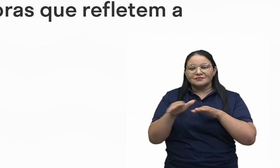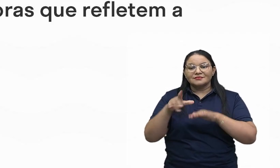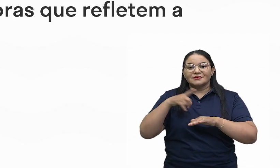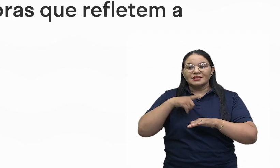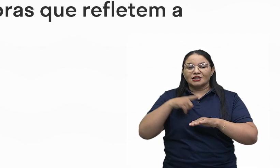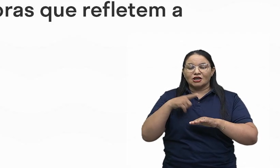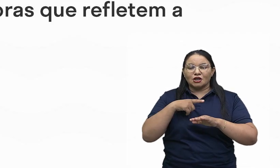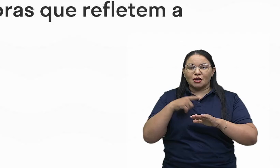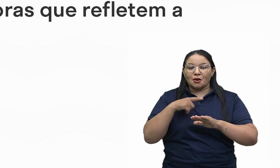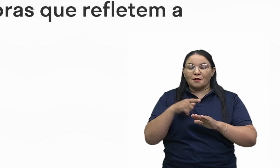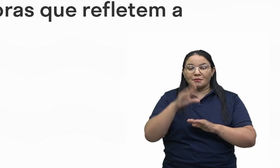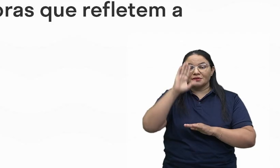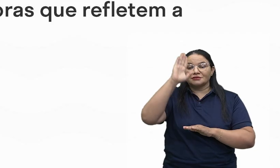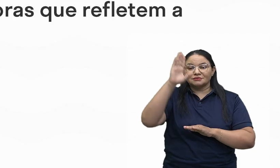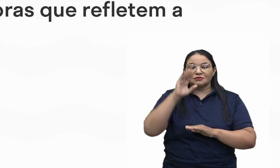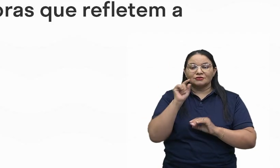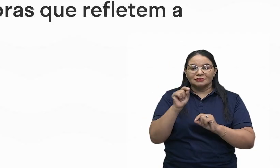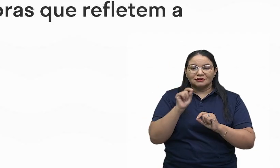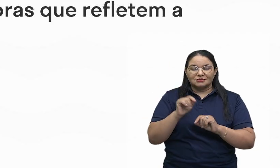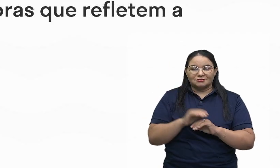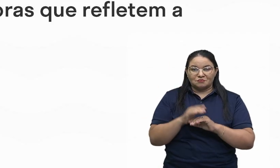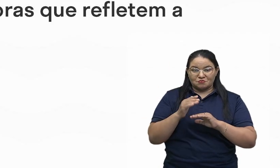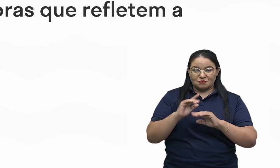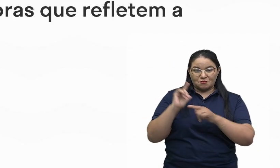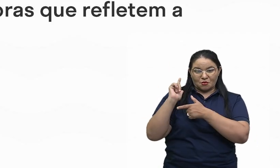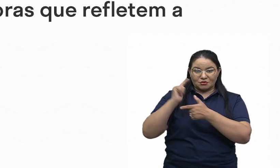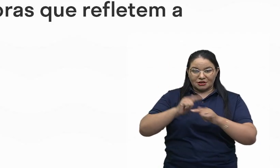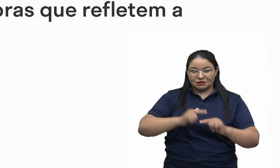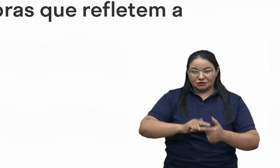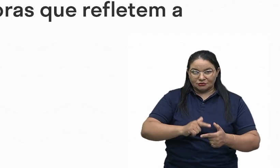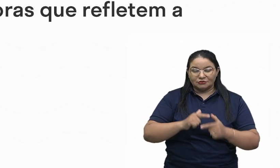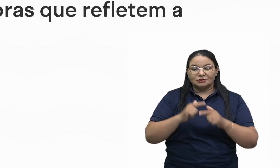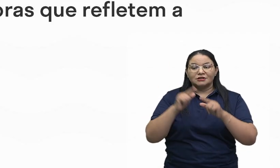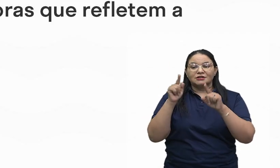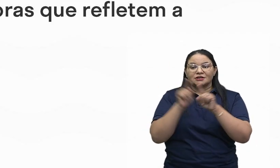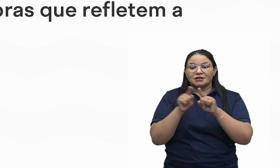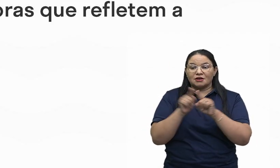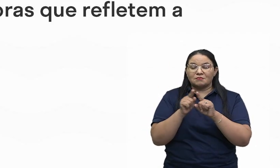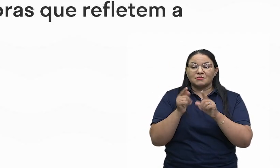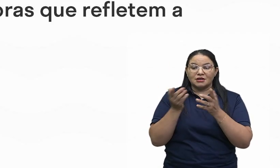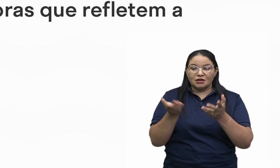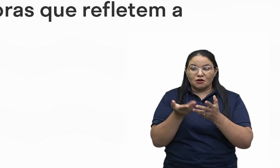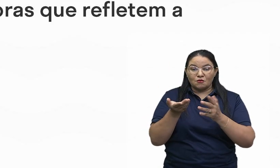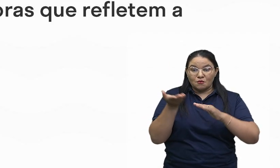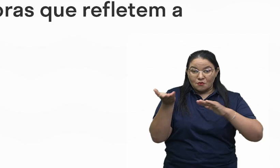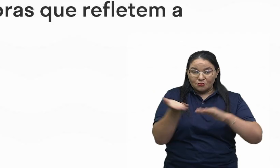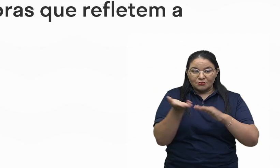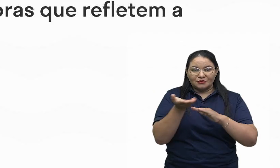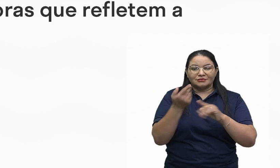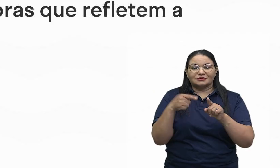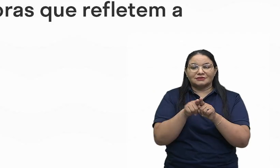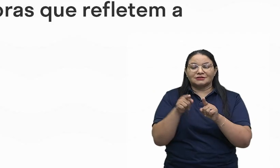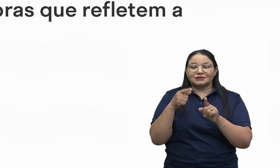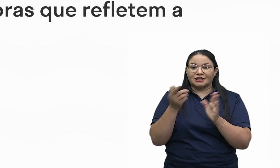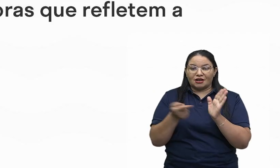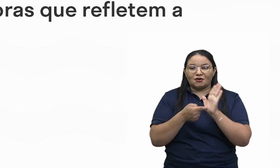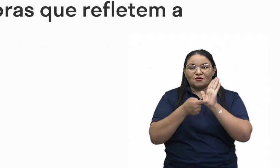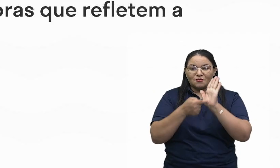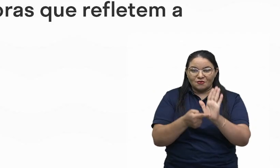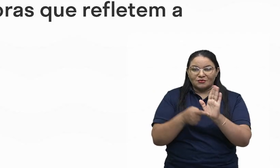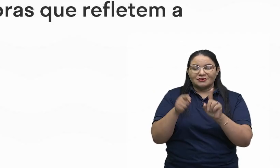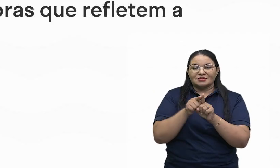um destaque para o modernismo e o contemporâneo, que trazem abordagens mais únicas nas